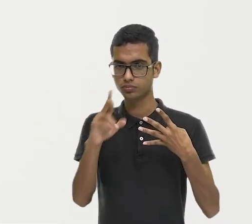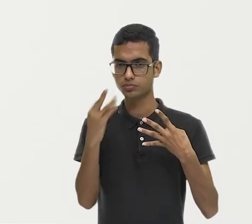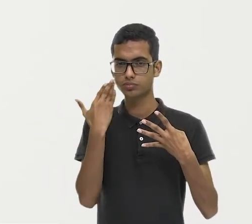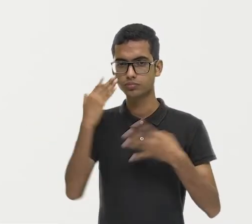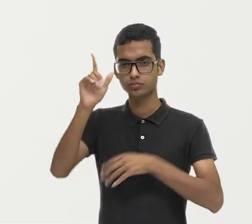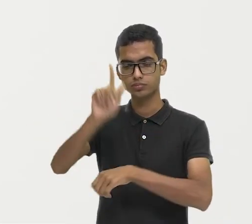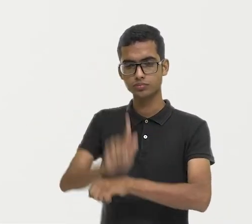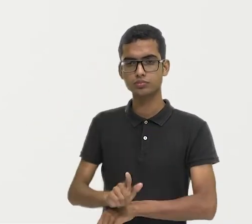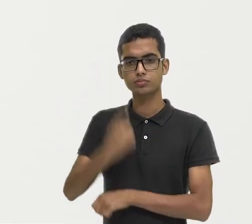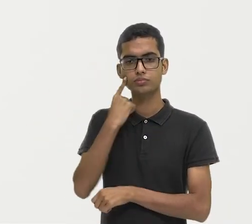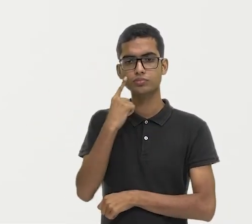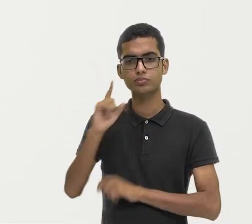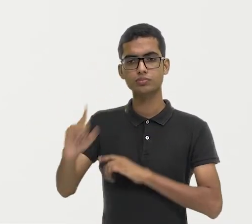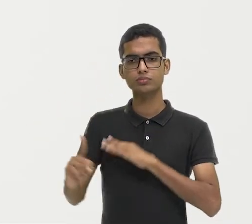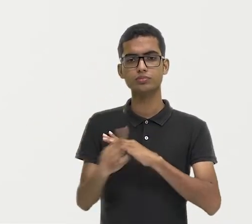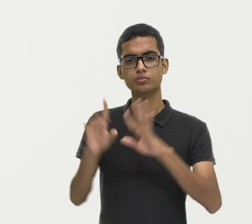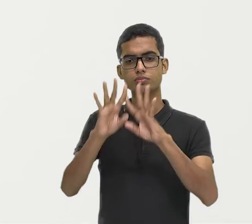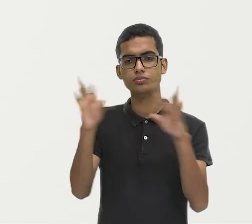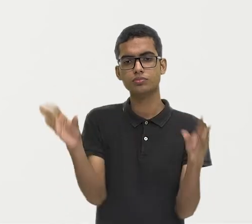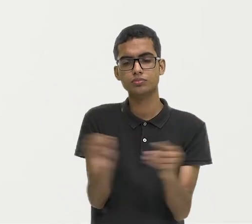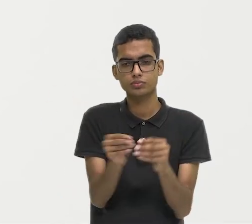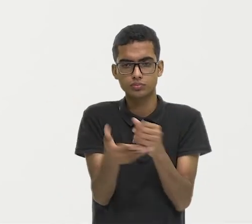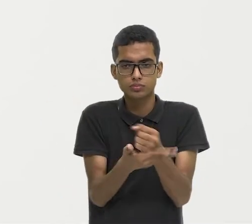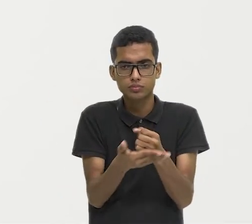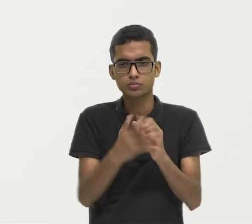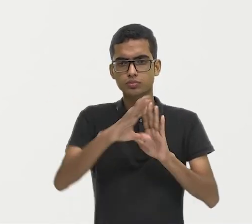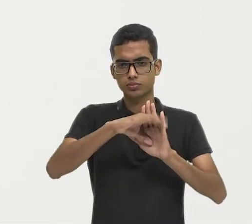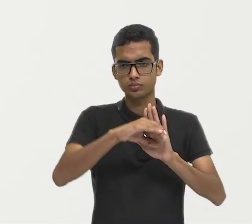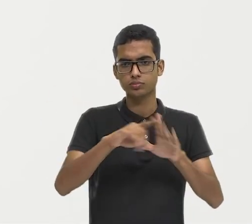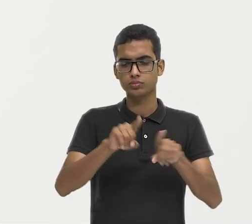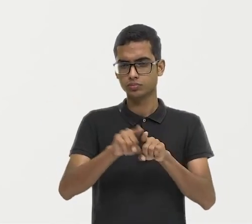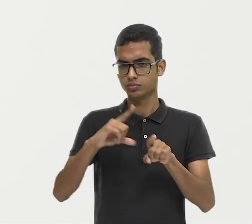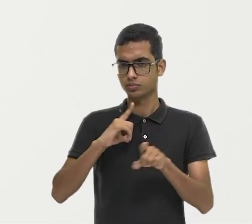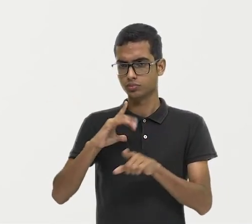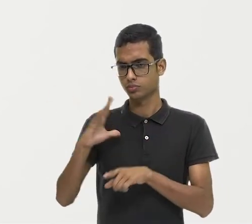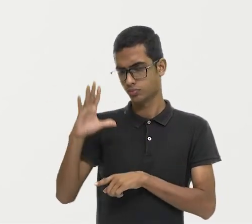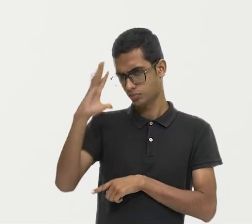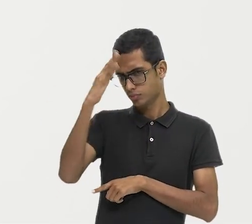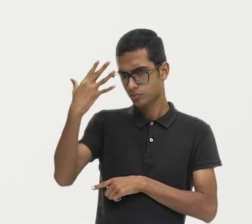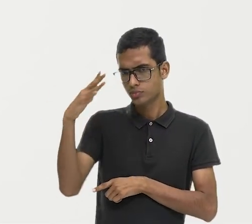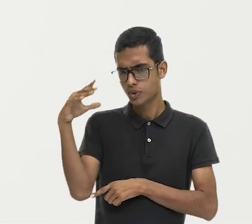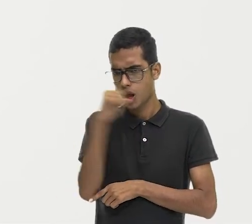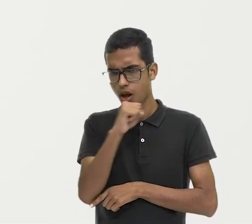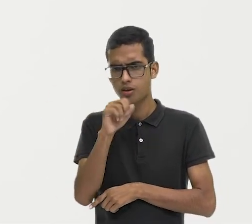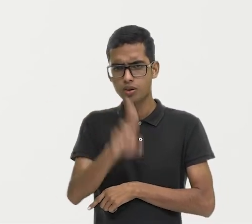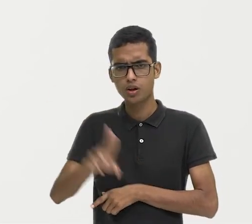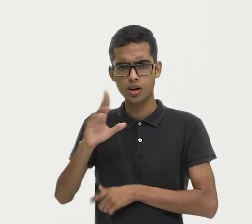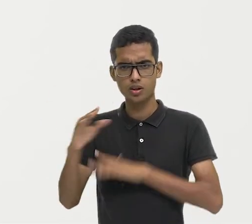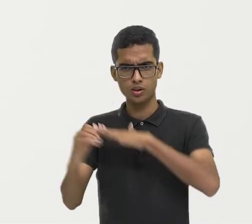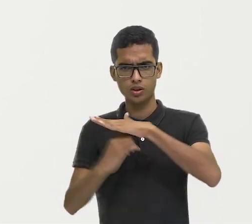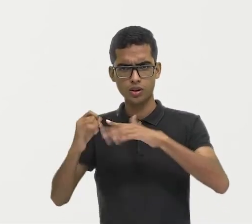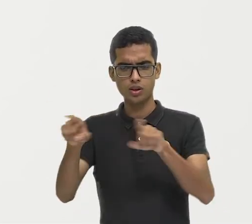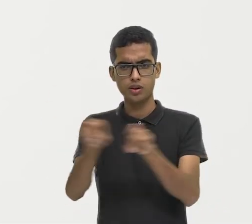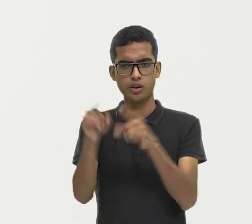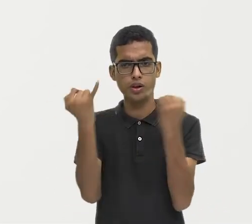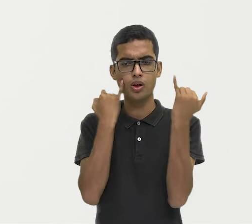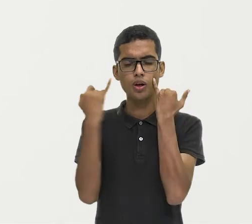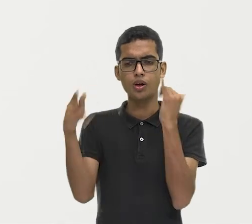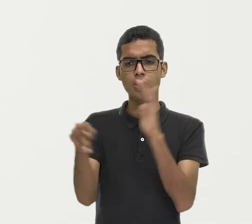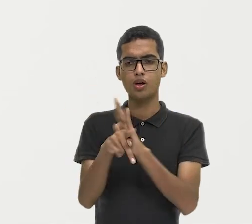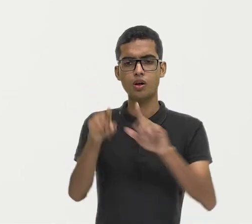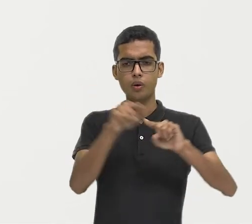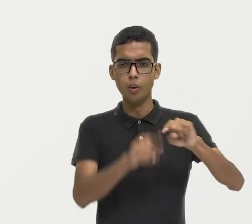seja, o gerente de atendimento pôde concluir, baseado no conceito de eficiência utilizado na empresa e